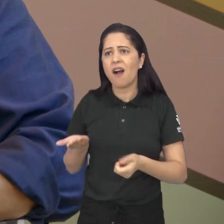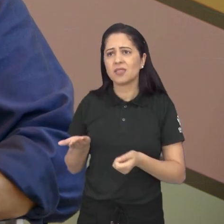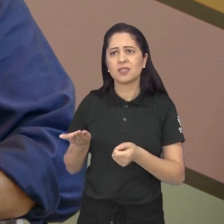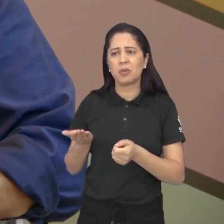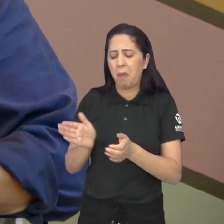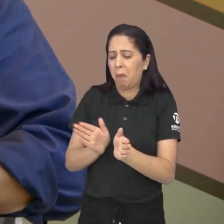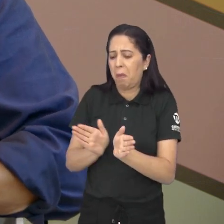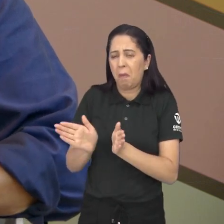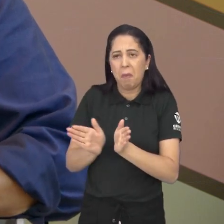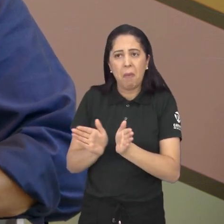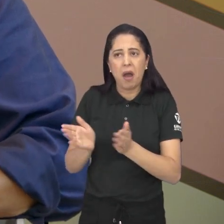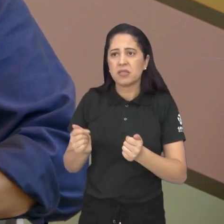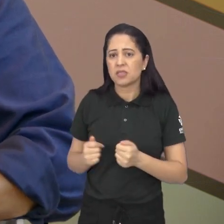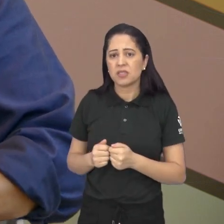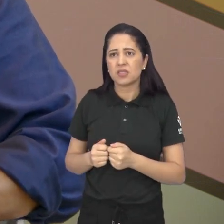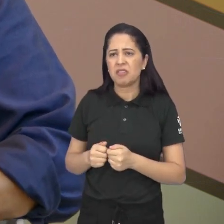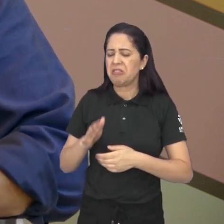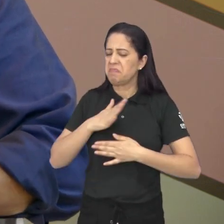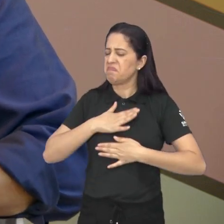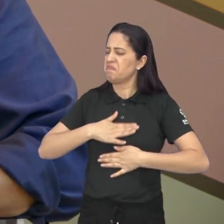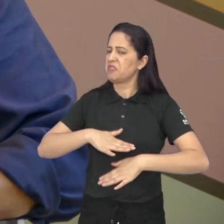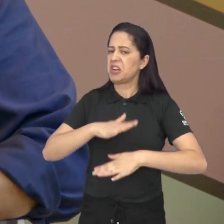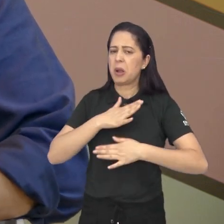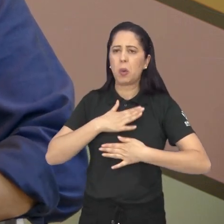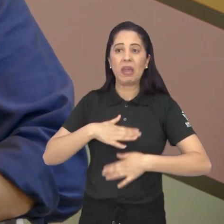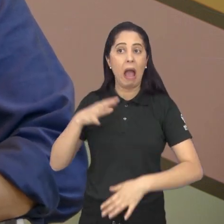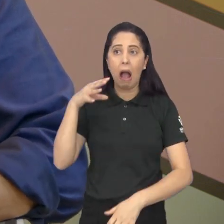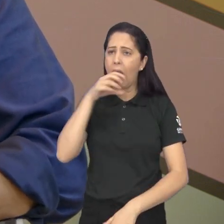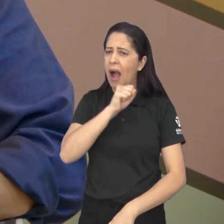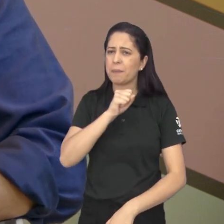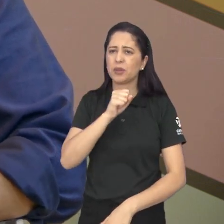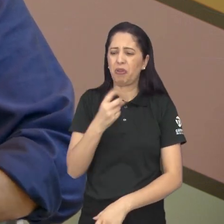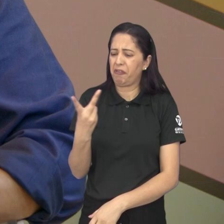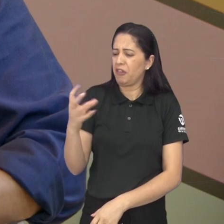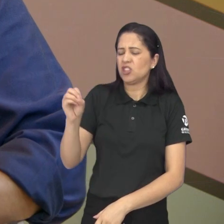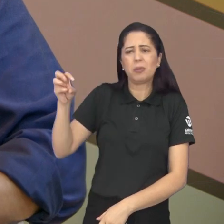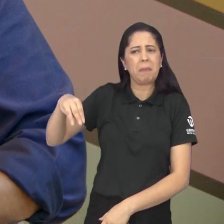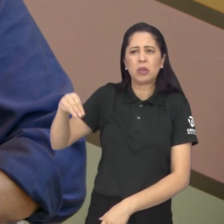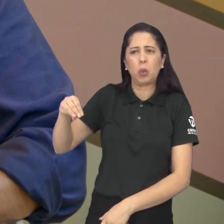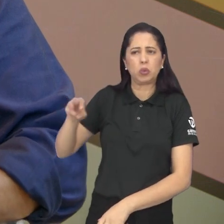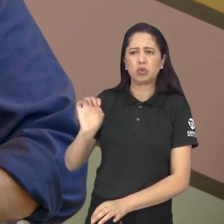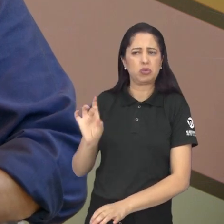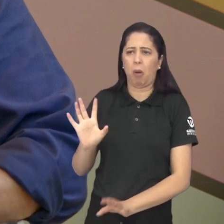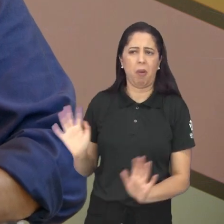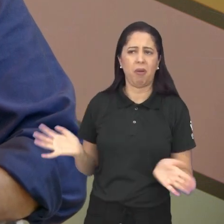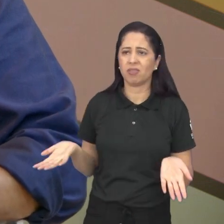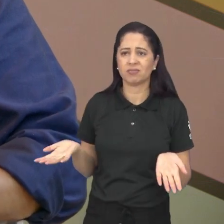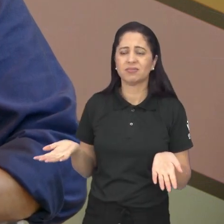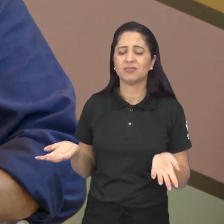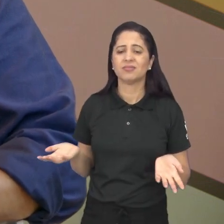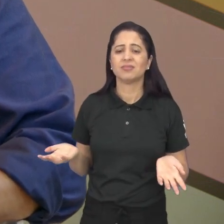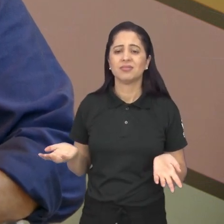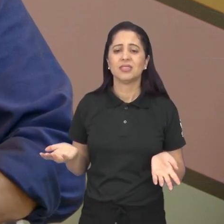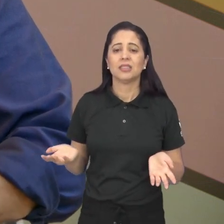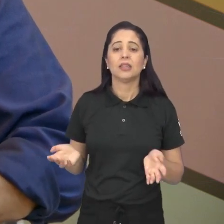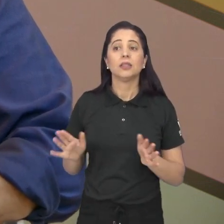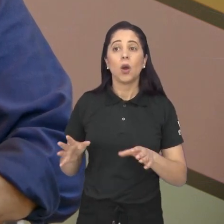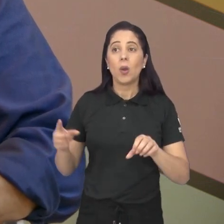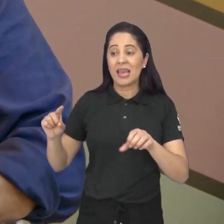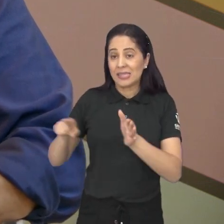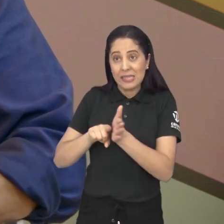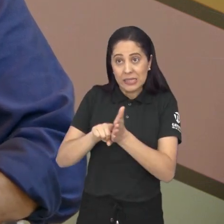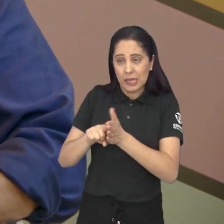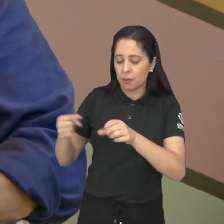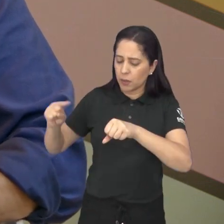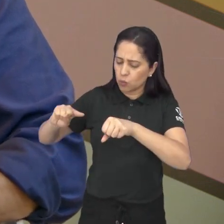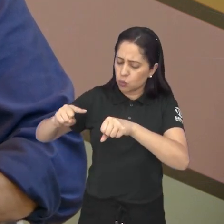fácil, acessível, tranquilo de se fazer, é um exame rápido, demora 20 minutos no máximo, meia hora que seja, e é